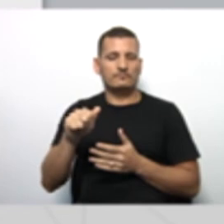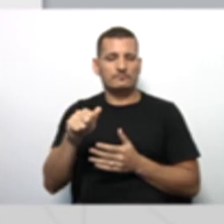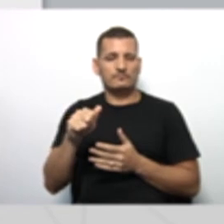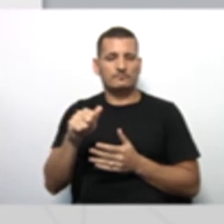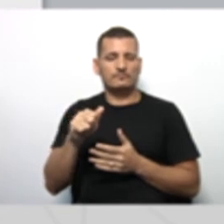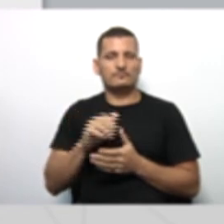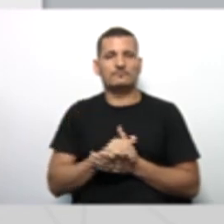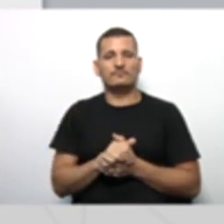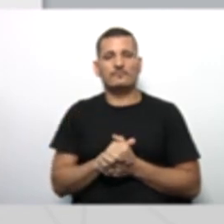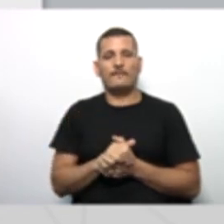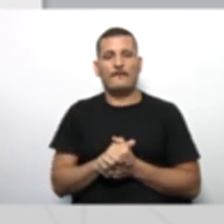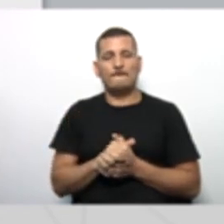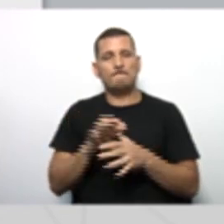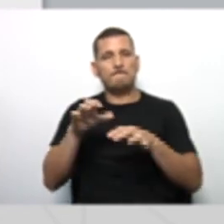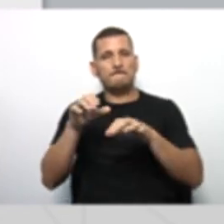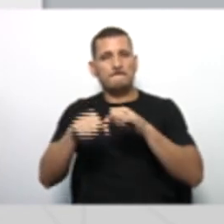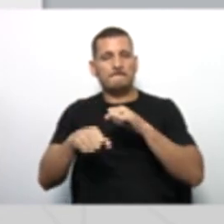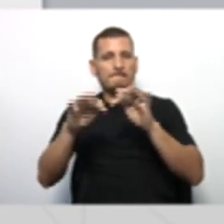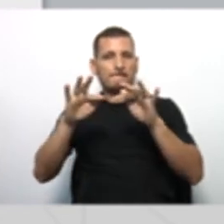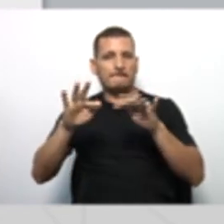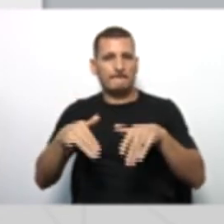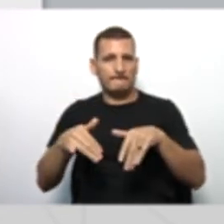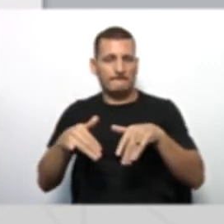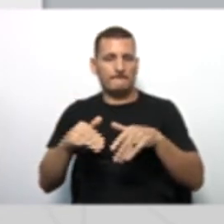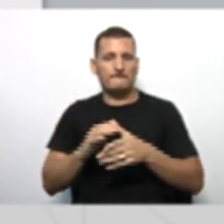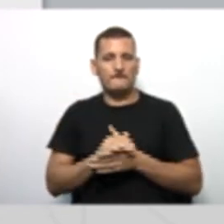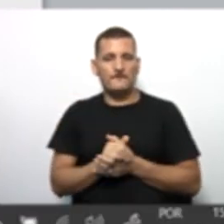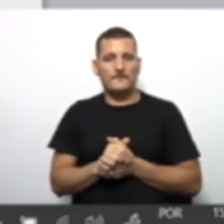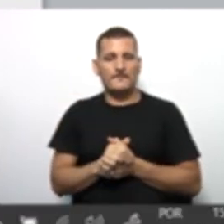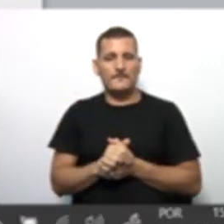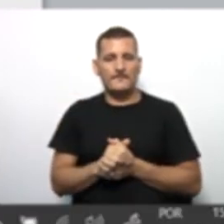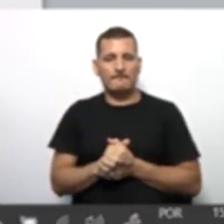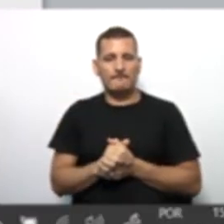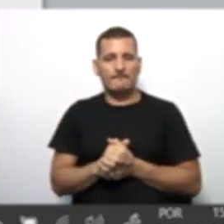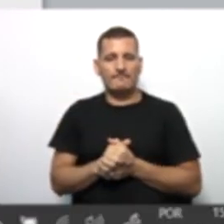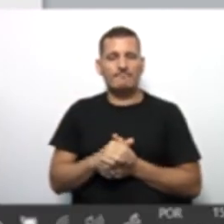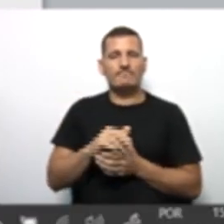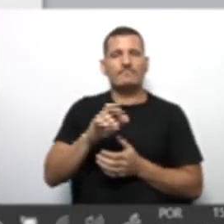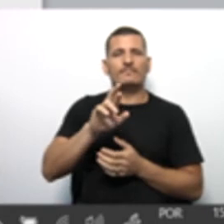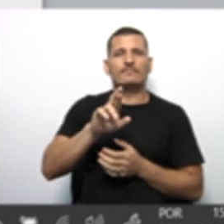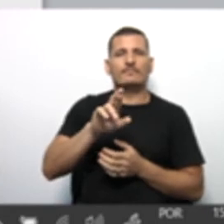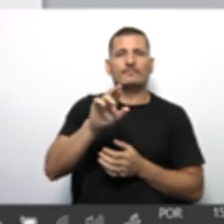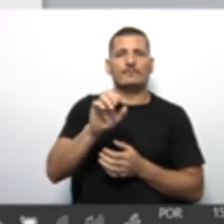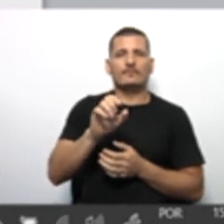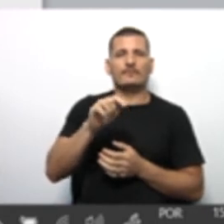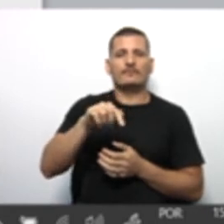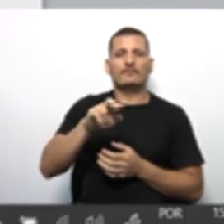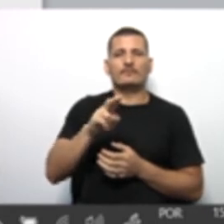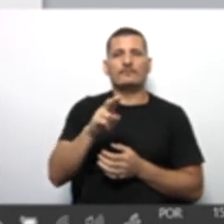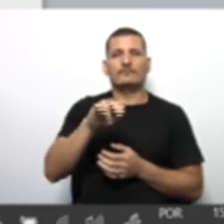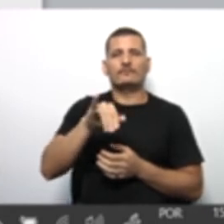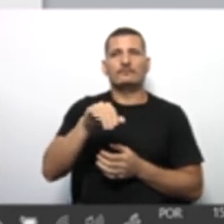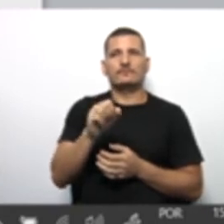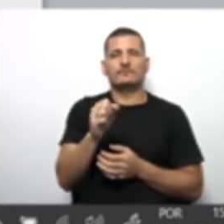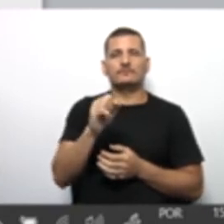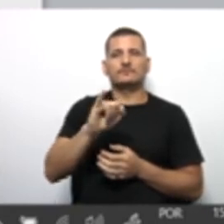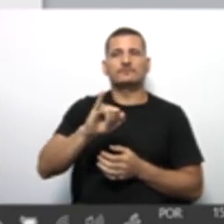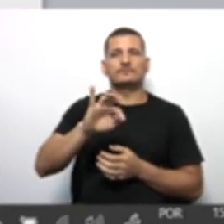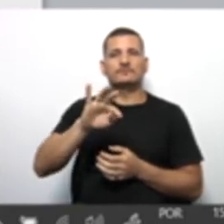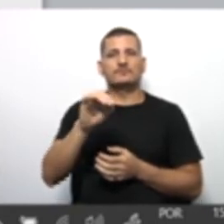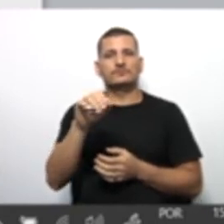colocar isso lá nos post-its, se vocês tiverem, ou então nos recortes que vocês fizerem papel A4, colar lá na cartolina ou simplesmente no papel